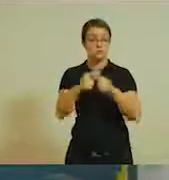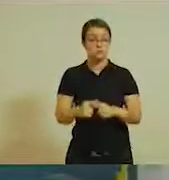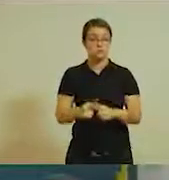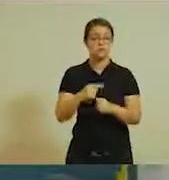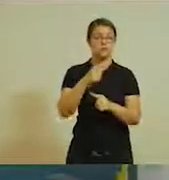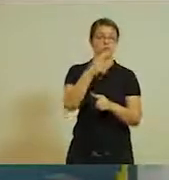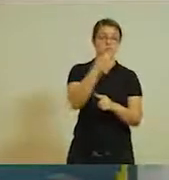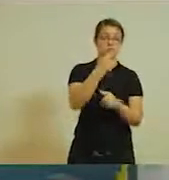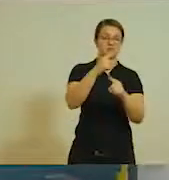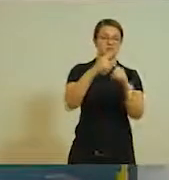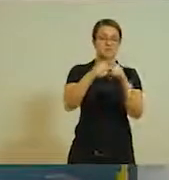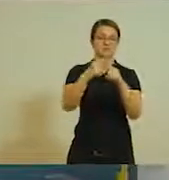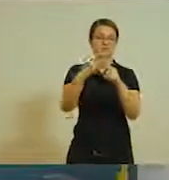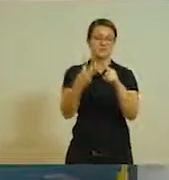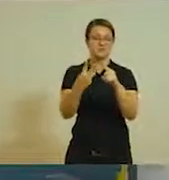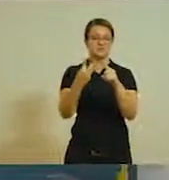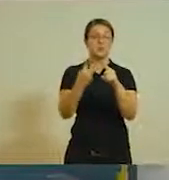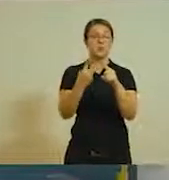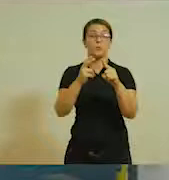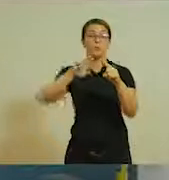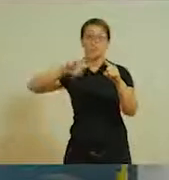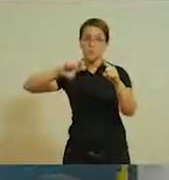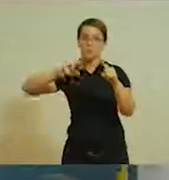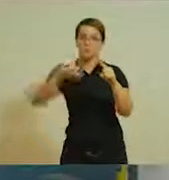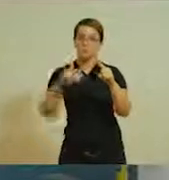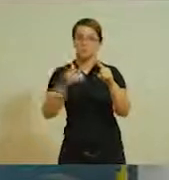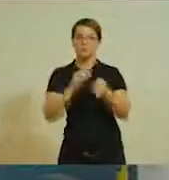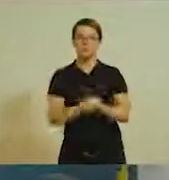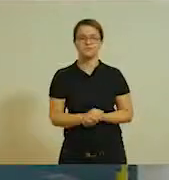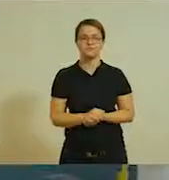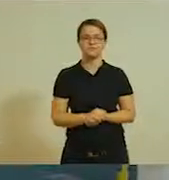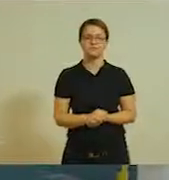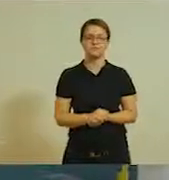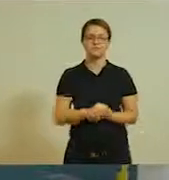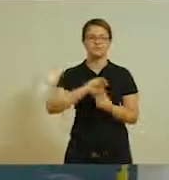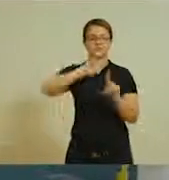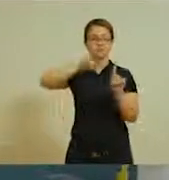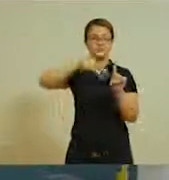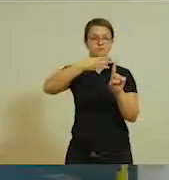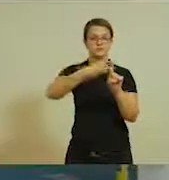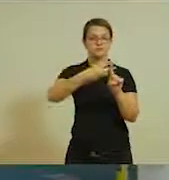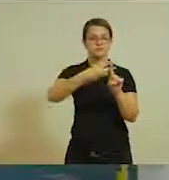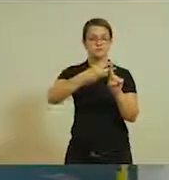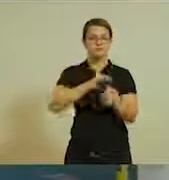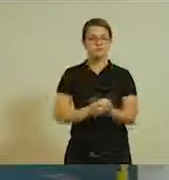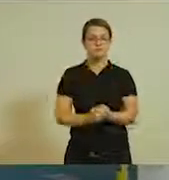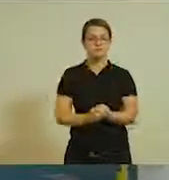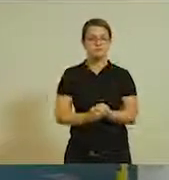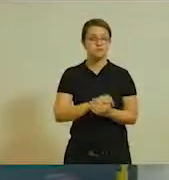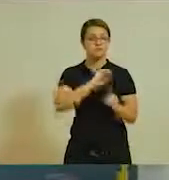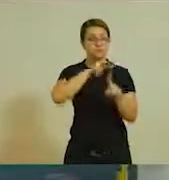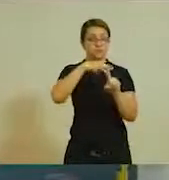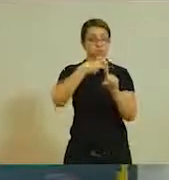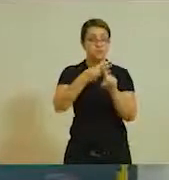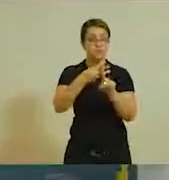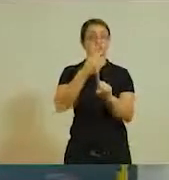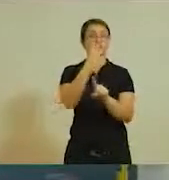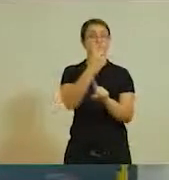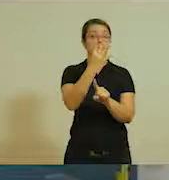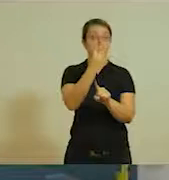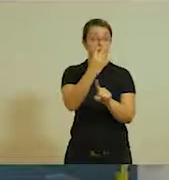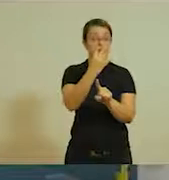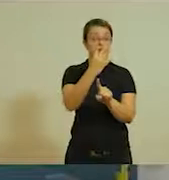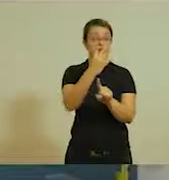em matemática, 2 vezes 3 é igual a 6. Agora vamos ao triplo. O triplo